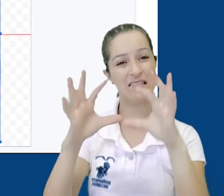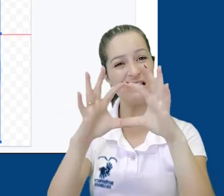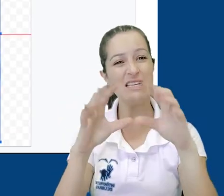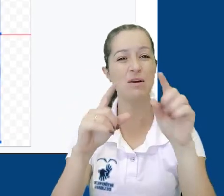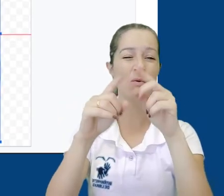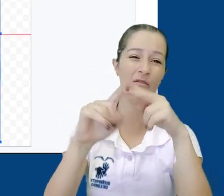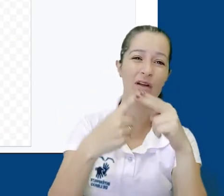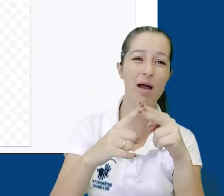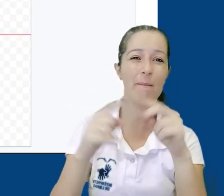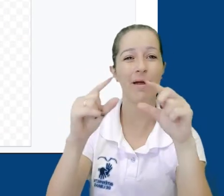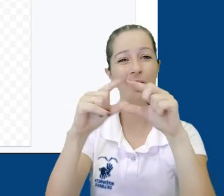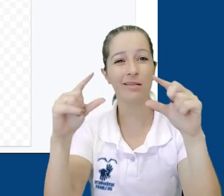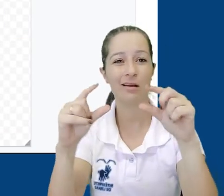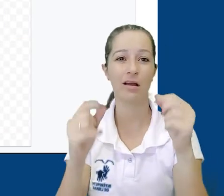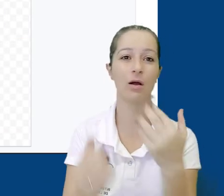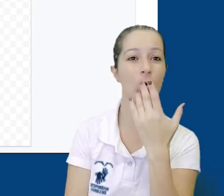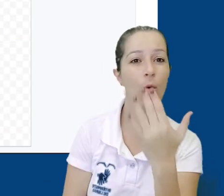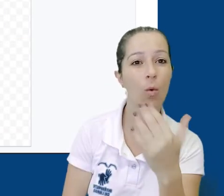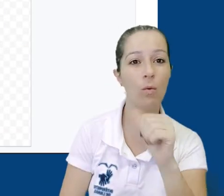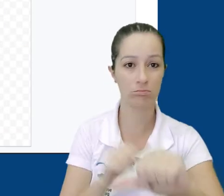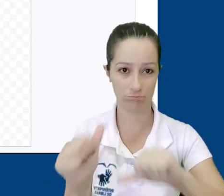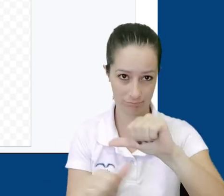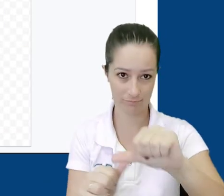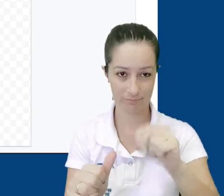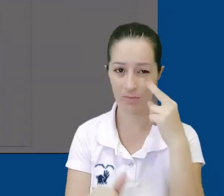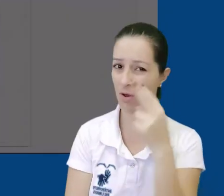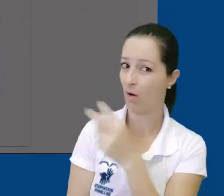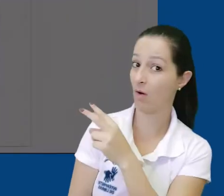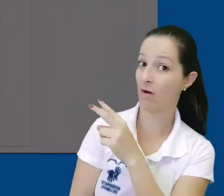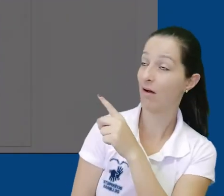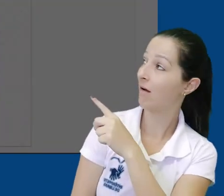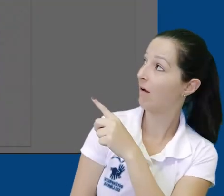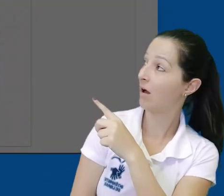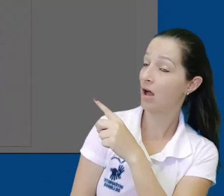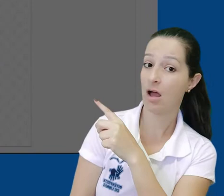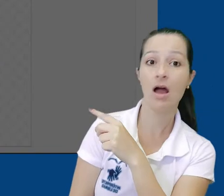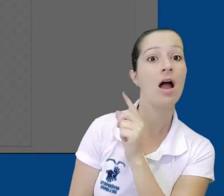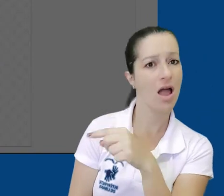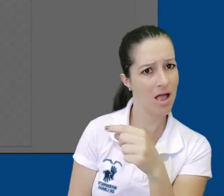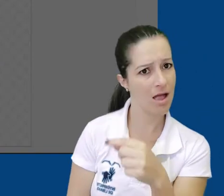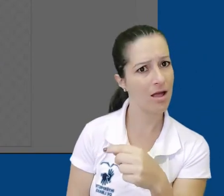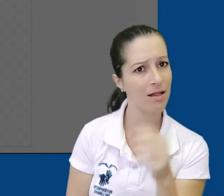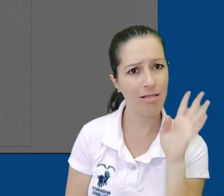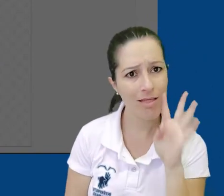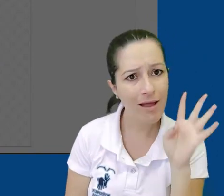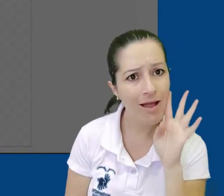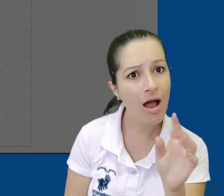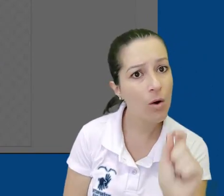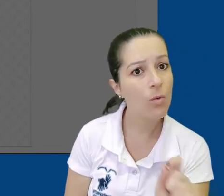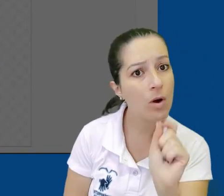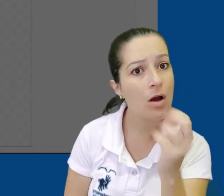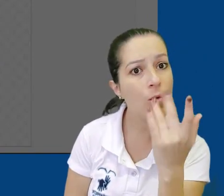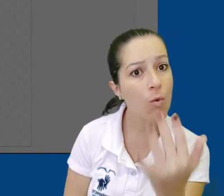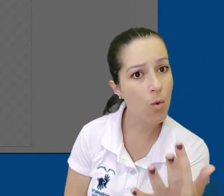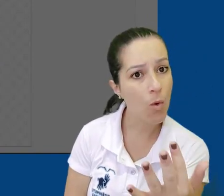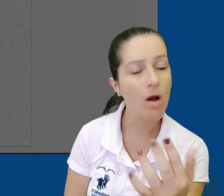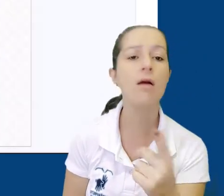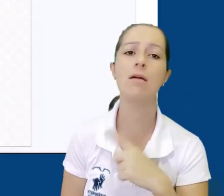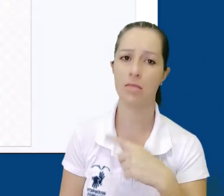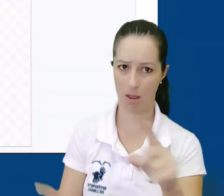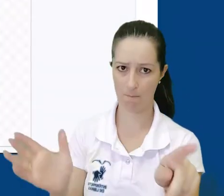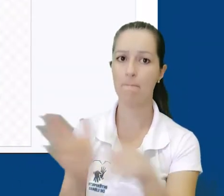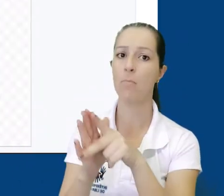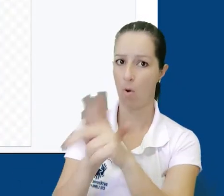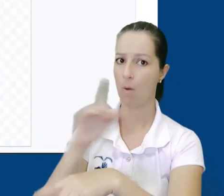caixa de ferramenta e mudando as coisas e aqui nesse momento eu utilizo um recurso muito interessante das cores nós temos a